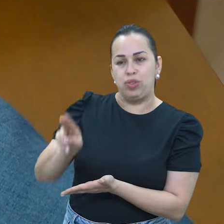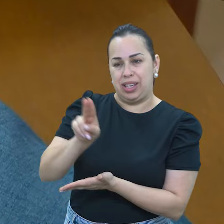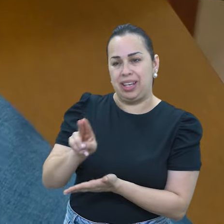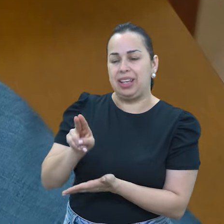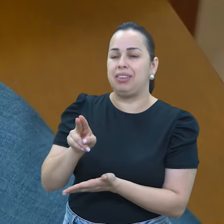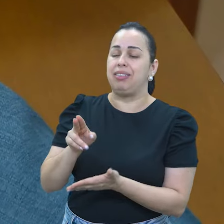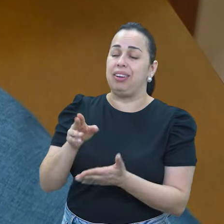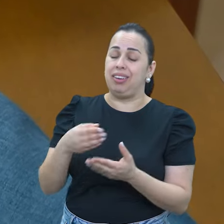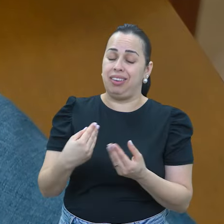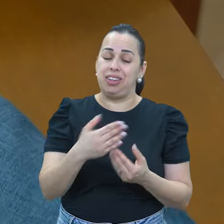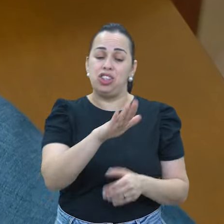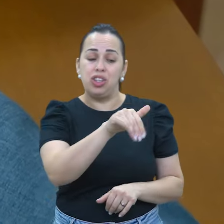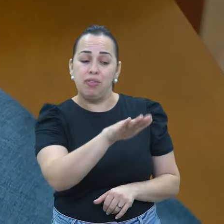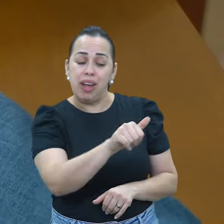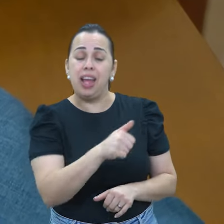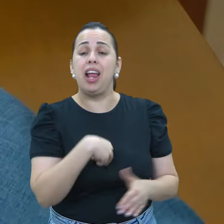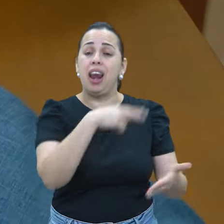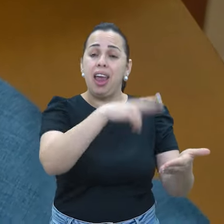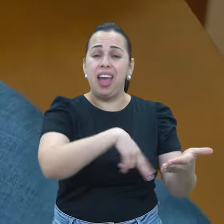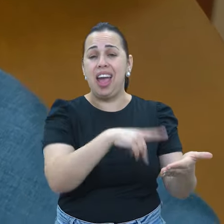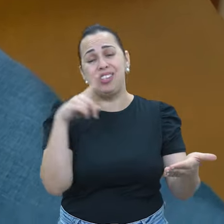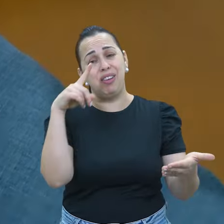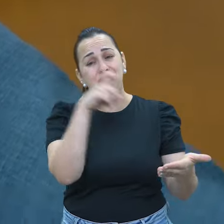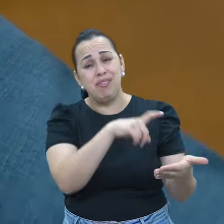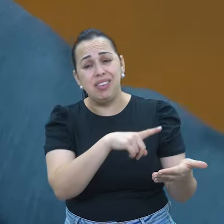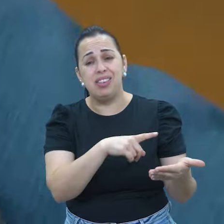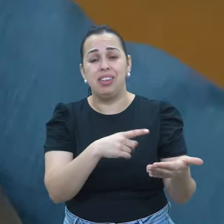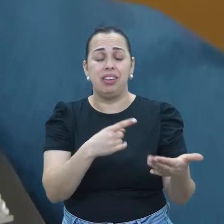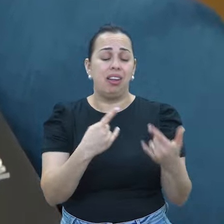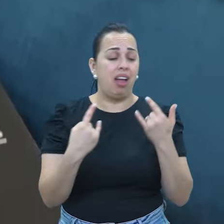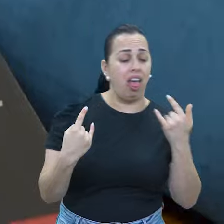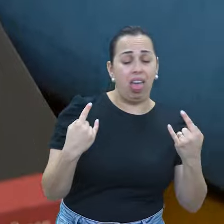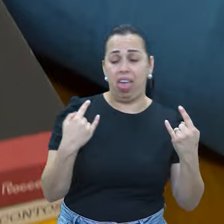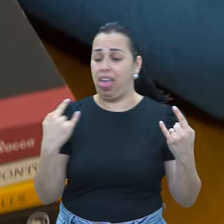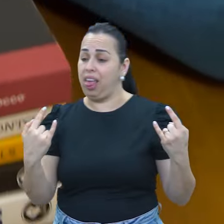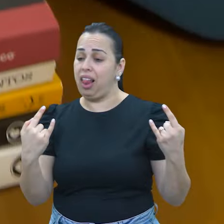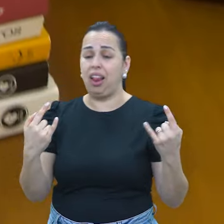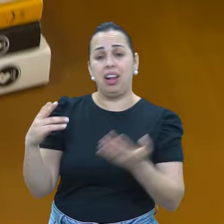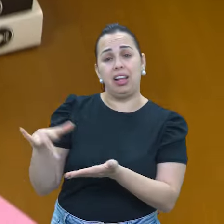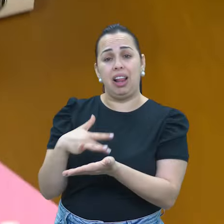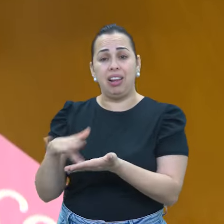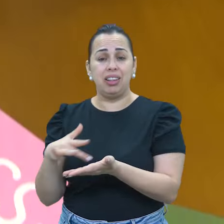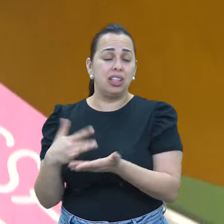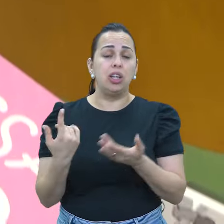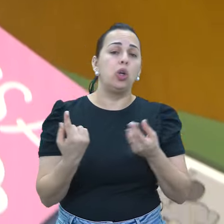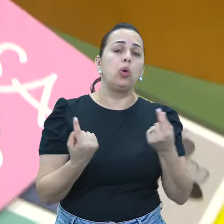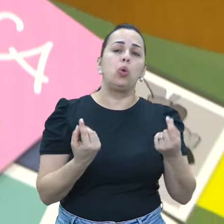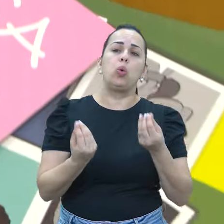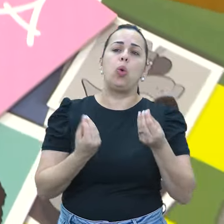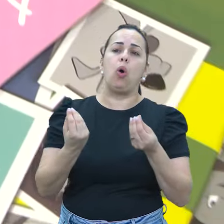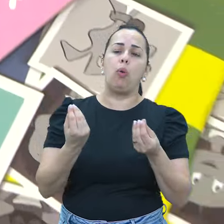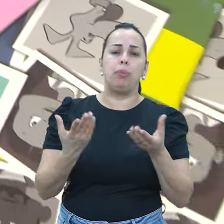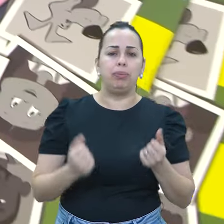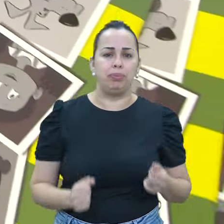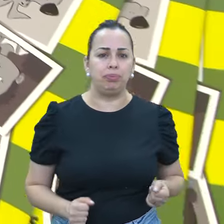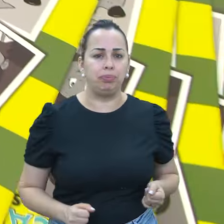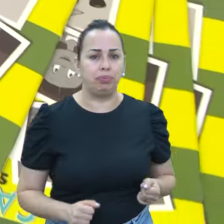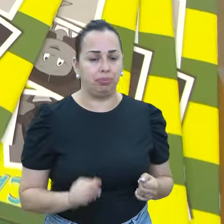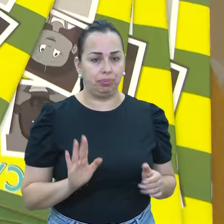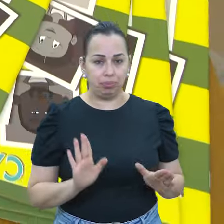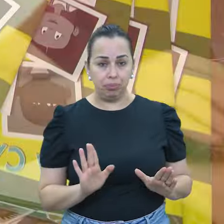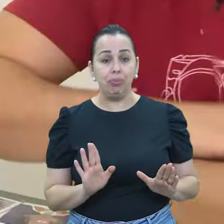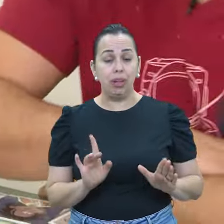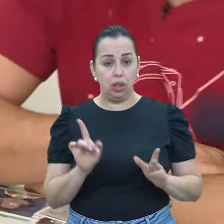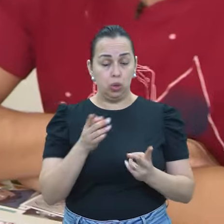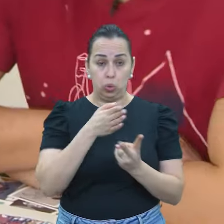tomado pelo digital, né, Stefânia? Então, tem aquela dificuldade de chamar atenção para as páginas e tirar um pouco das telas.